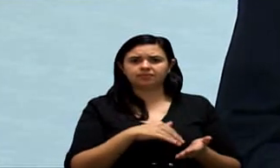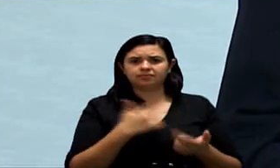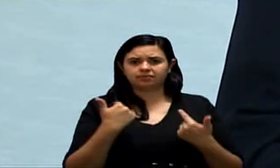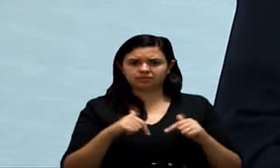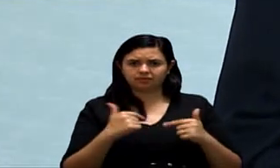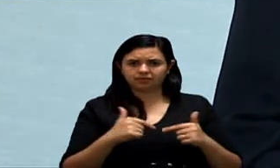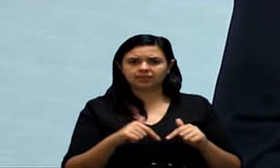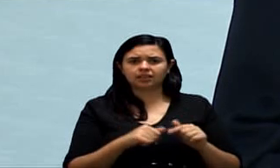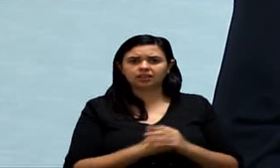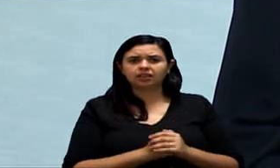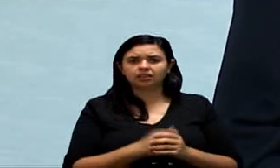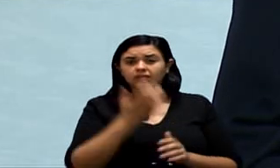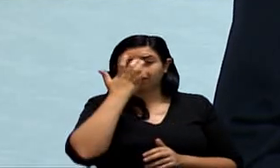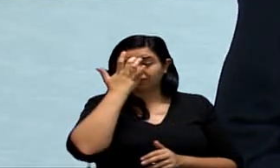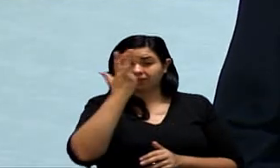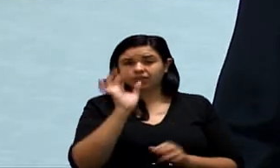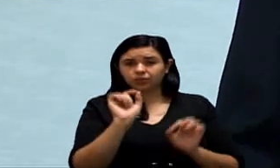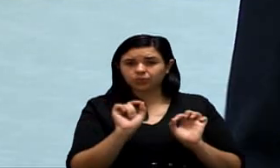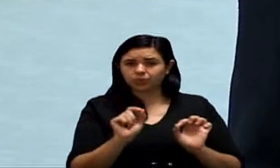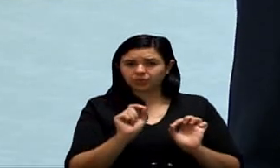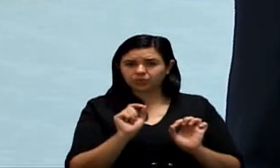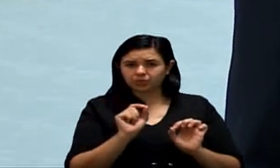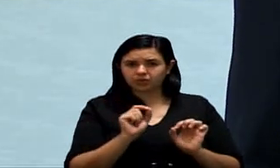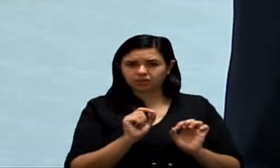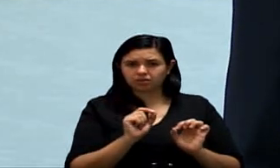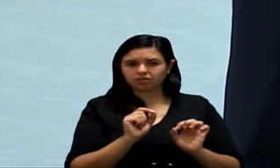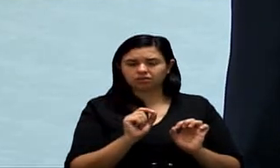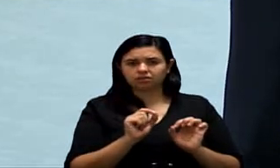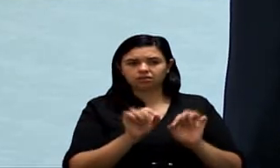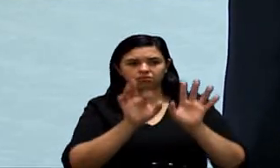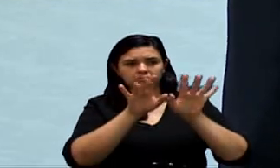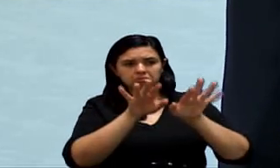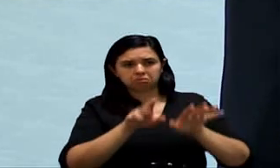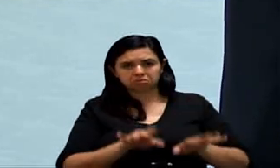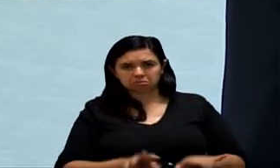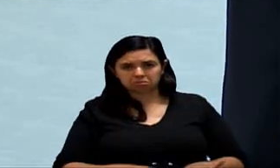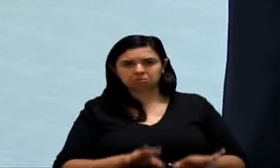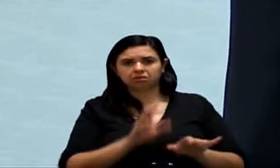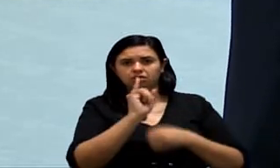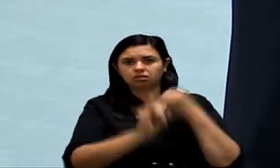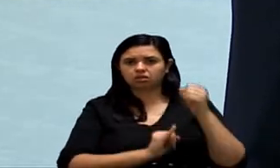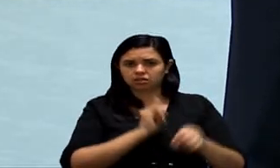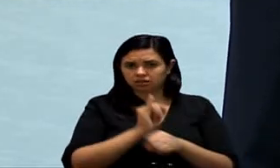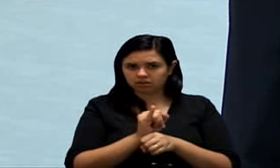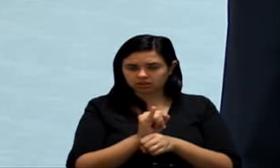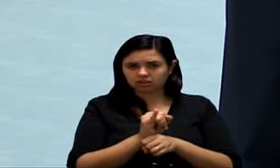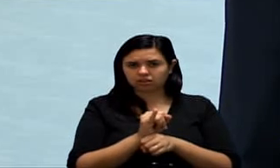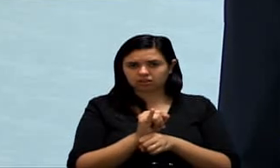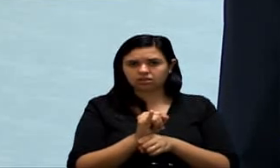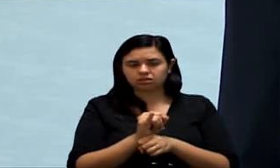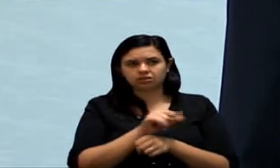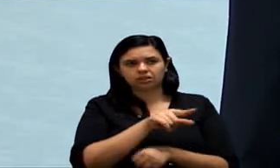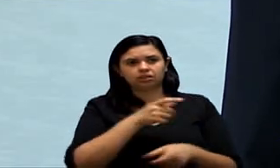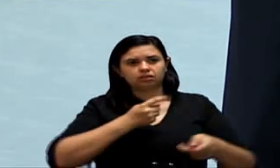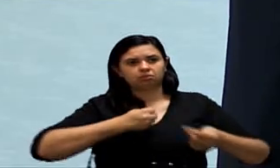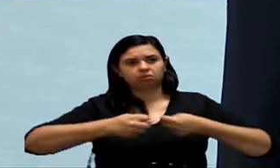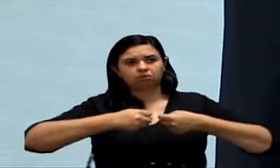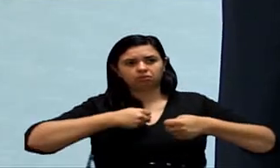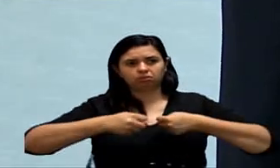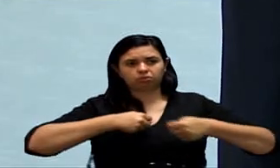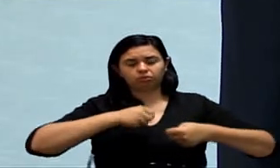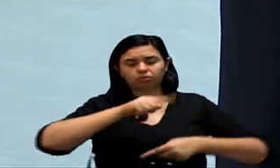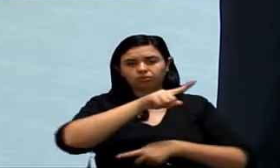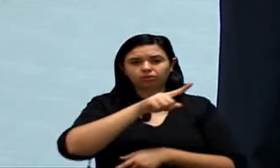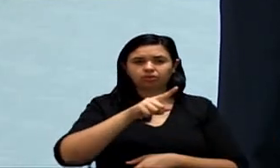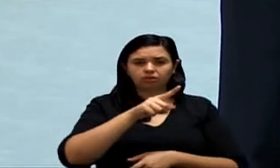da automatização da questão do estoque, do controle de estoque. Exato. Como